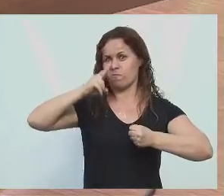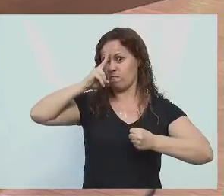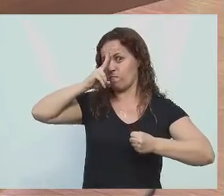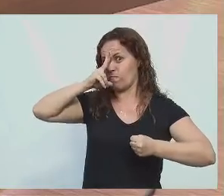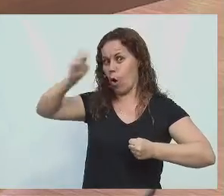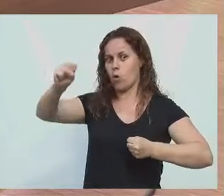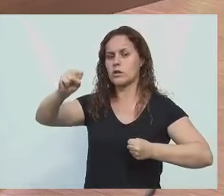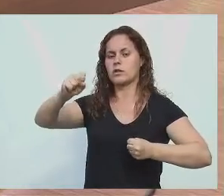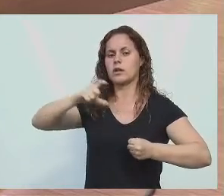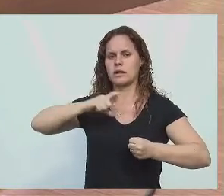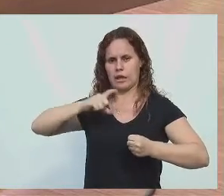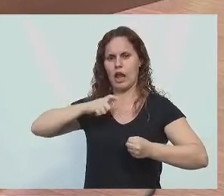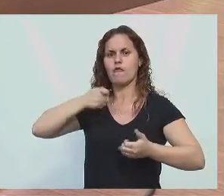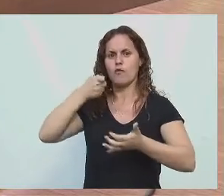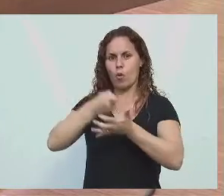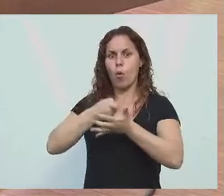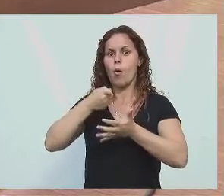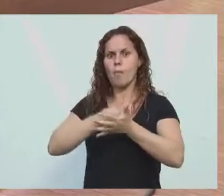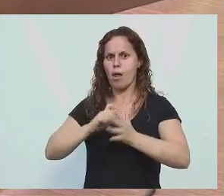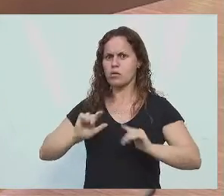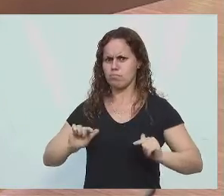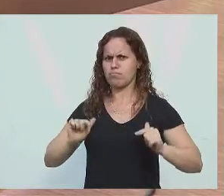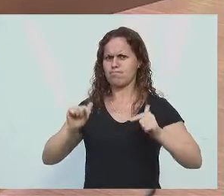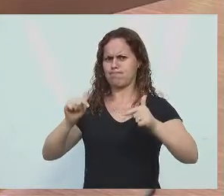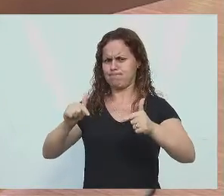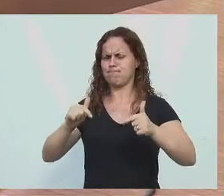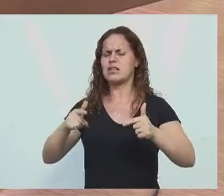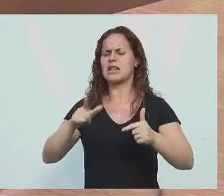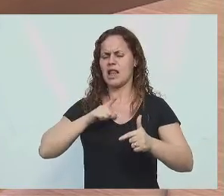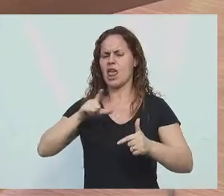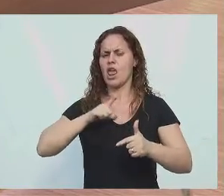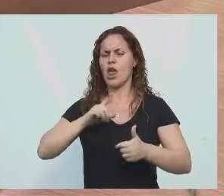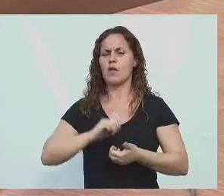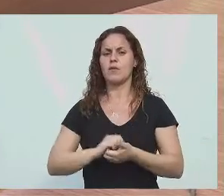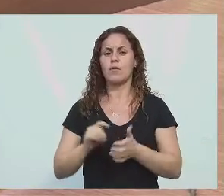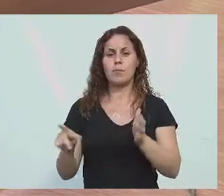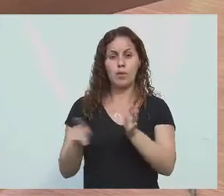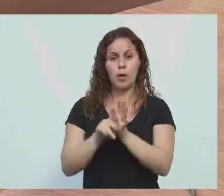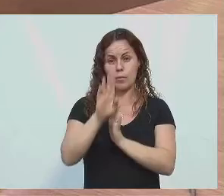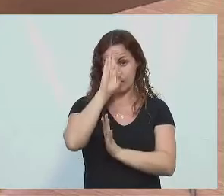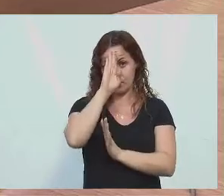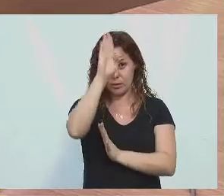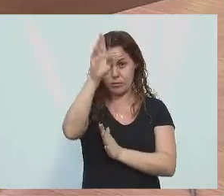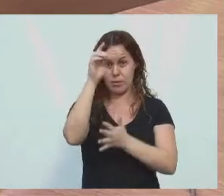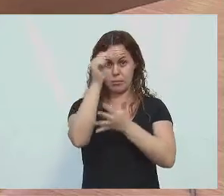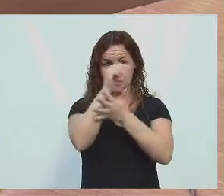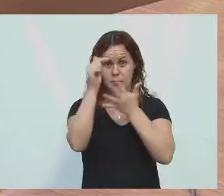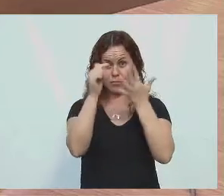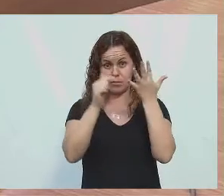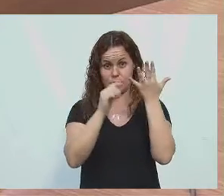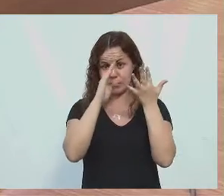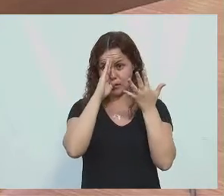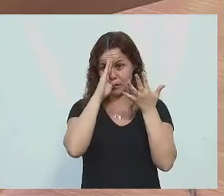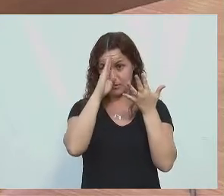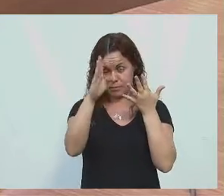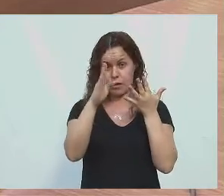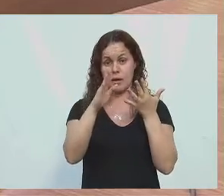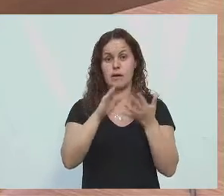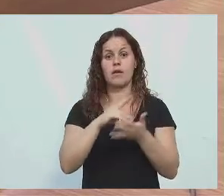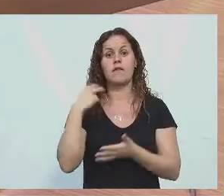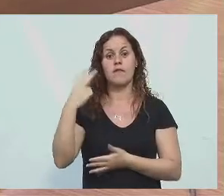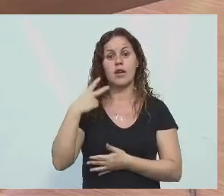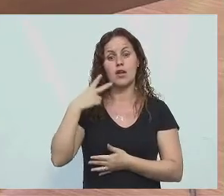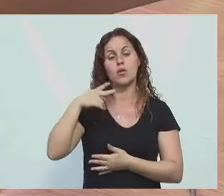muita cobrança por parte dessa casa. Principalmente, talvez, um dos principais que mais cobraram foi exatamente o vereador